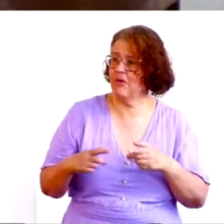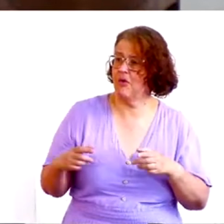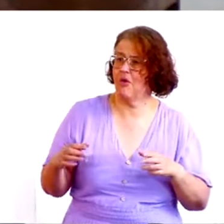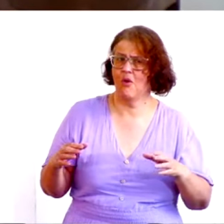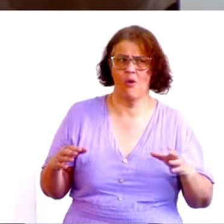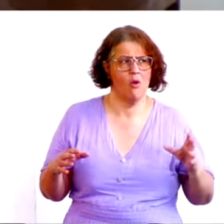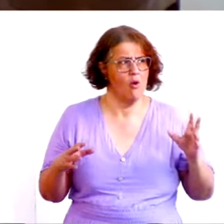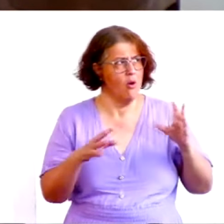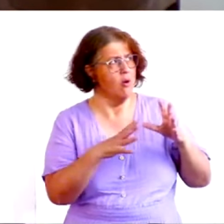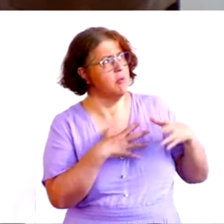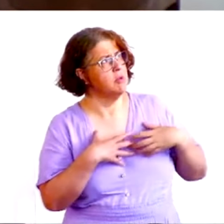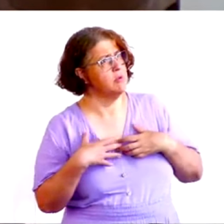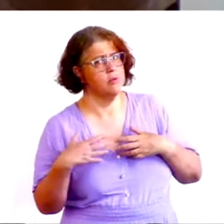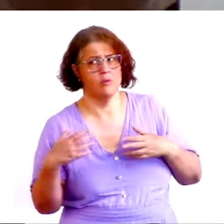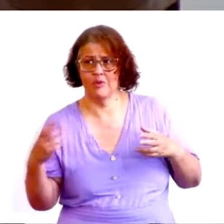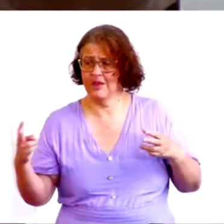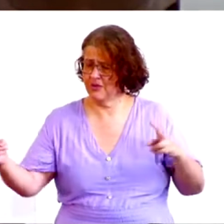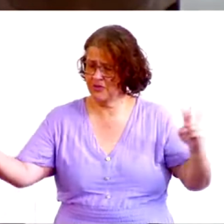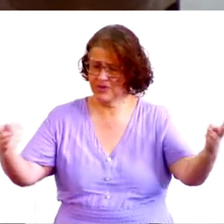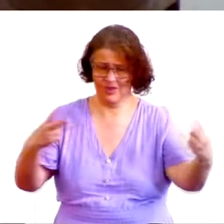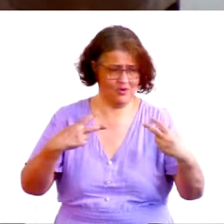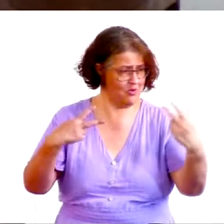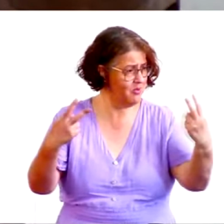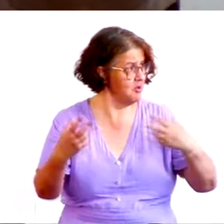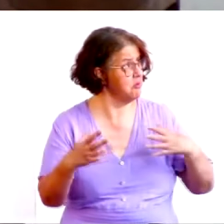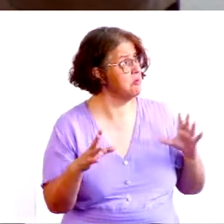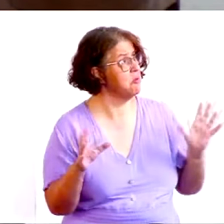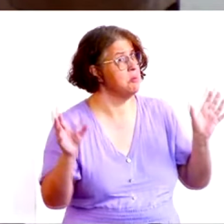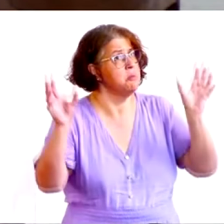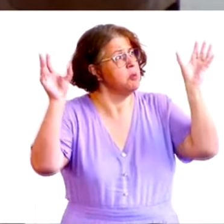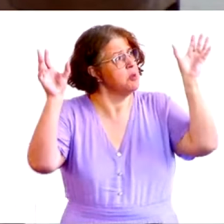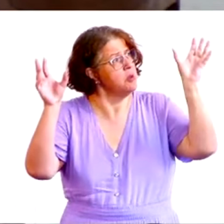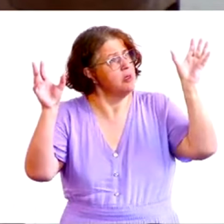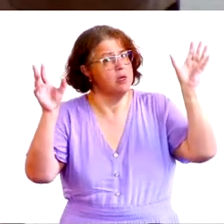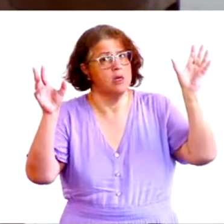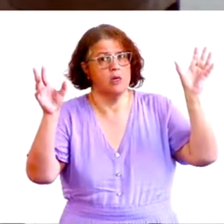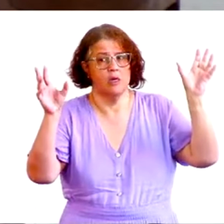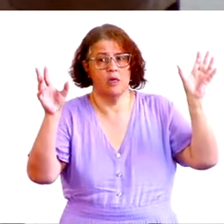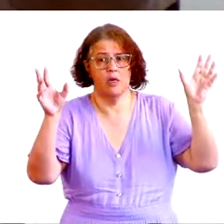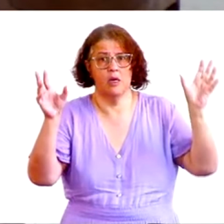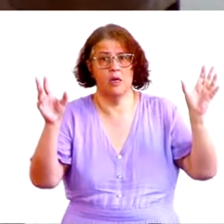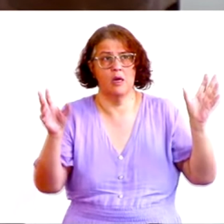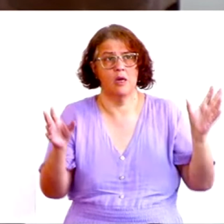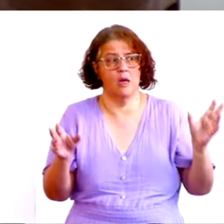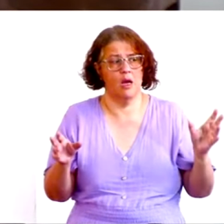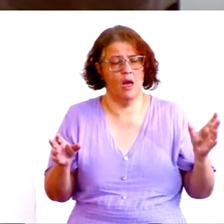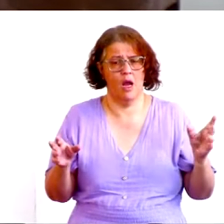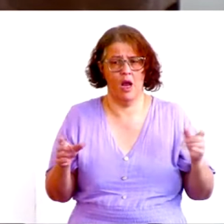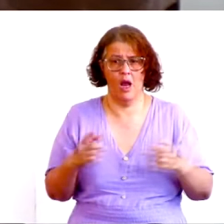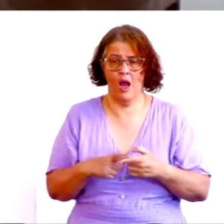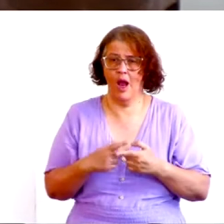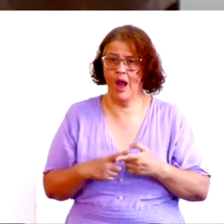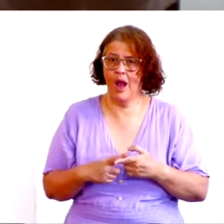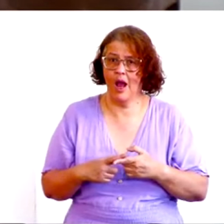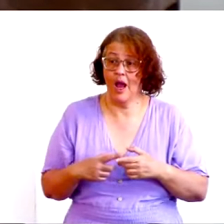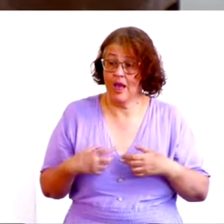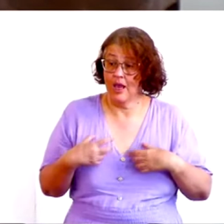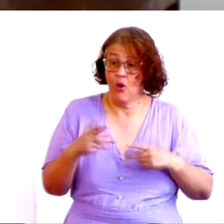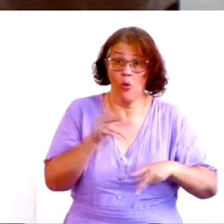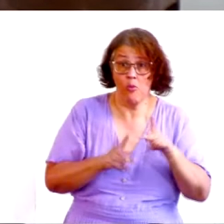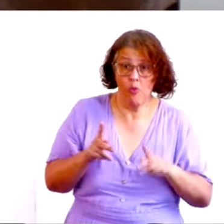então começou a gerar um terror porque se ouviu que o povo que havia